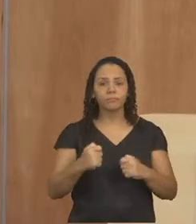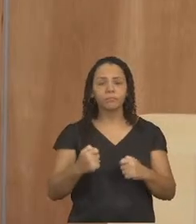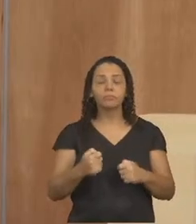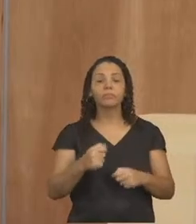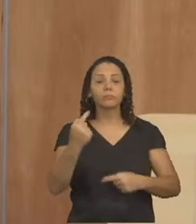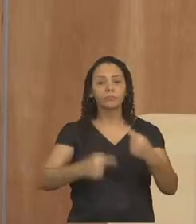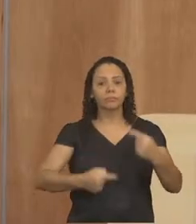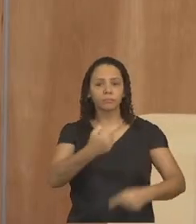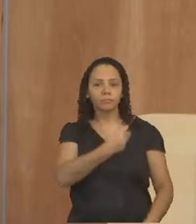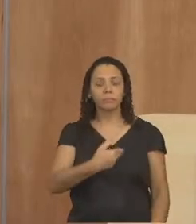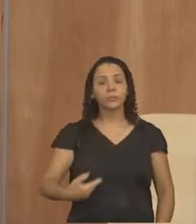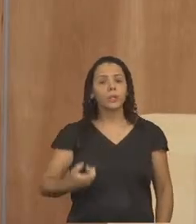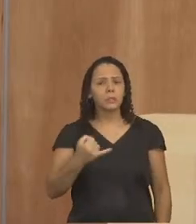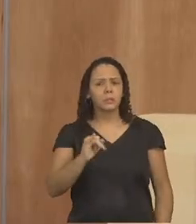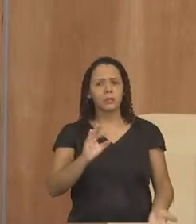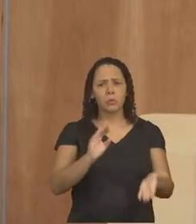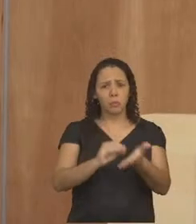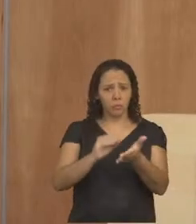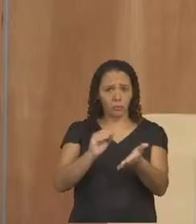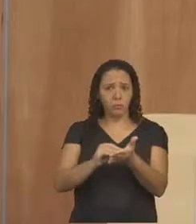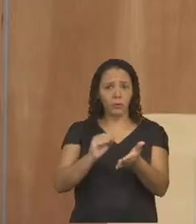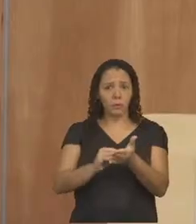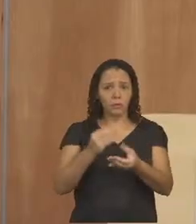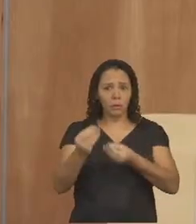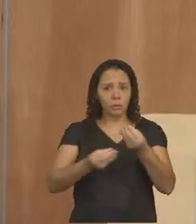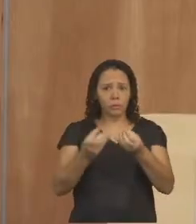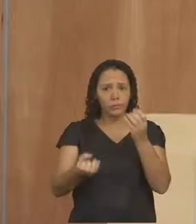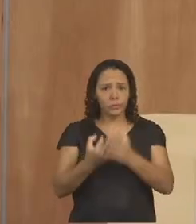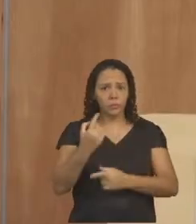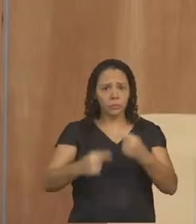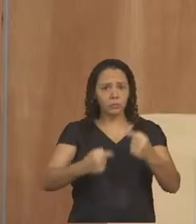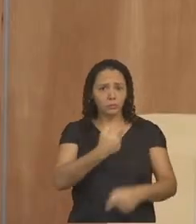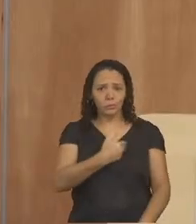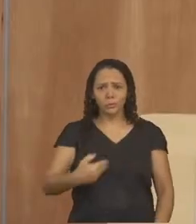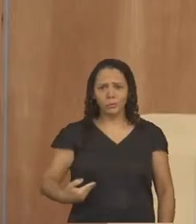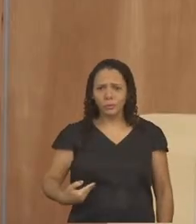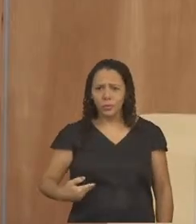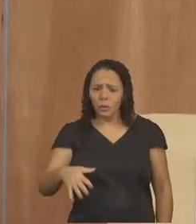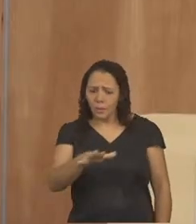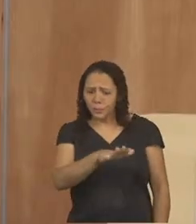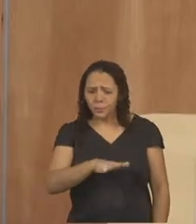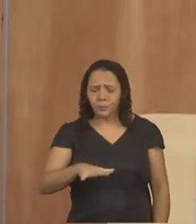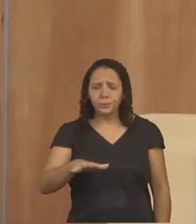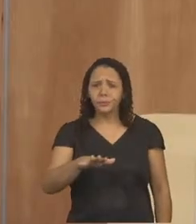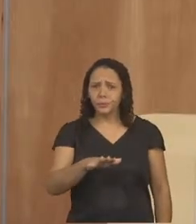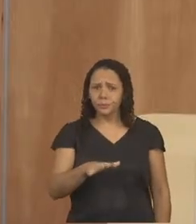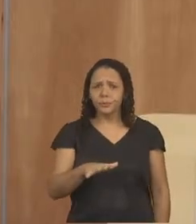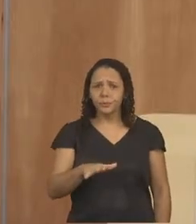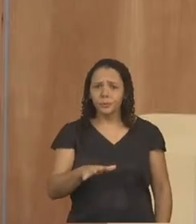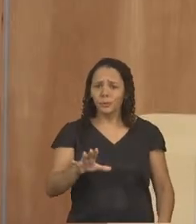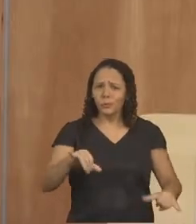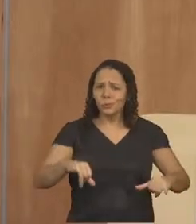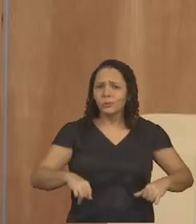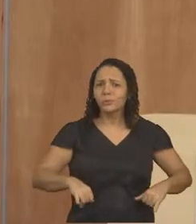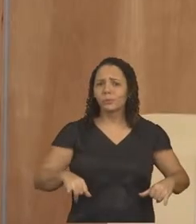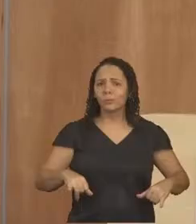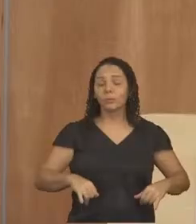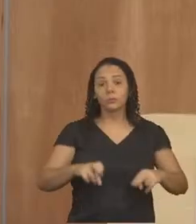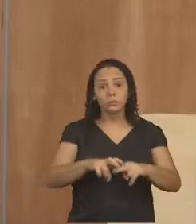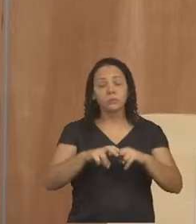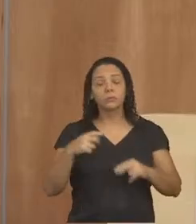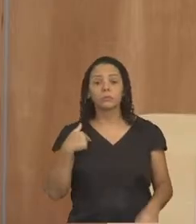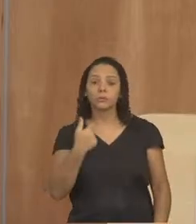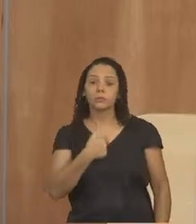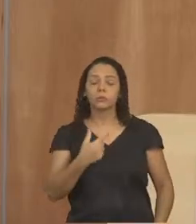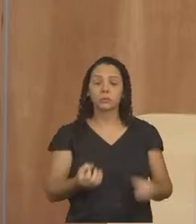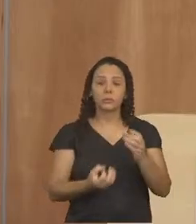não tem recurso para desenvolver políticas públicas, essas pessoas ficam expostas, e é por isso que nós